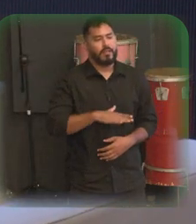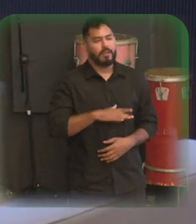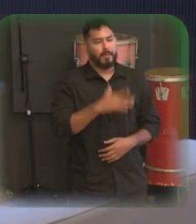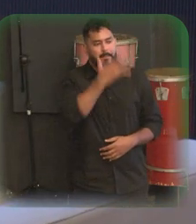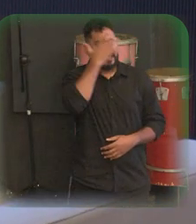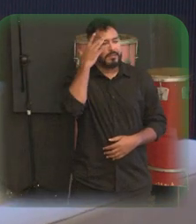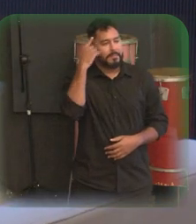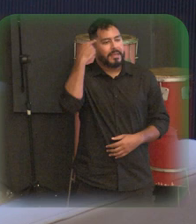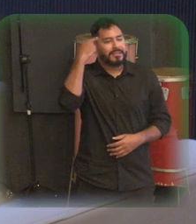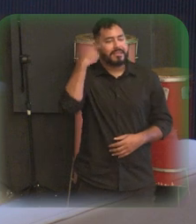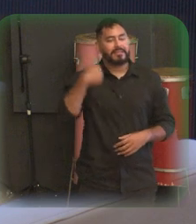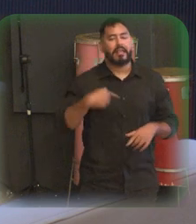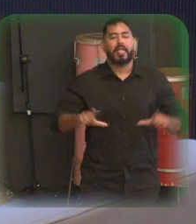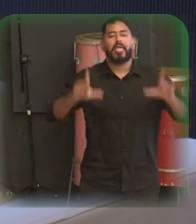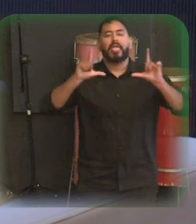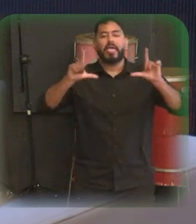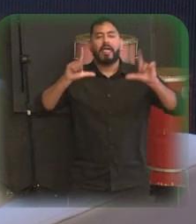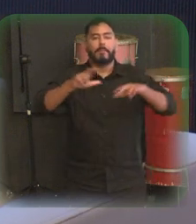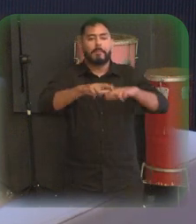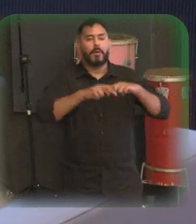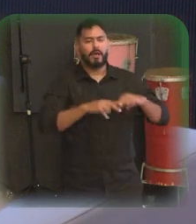às custas da sua dor.